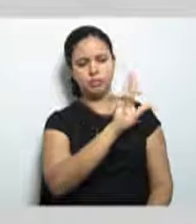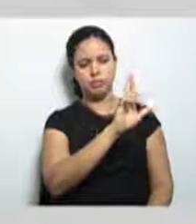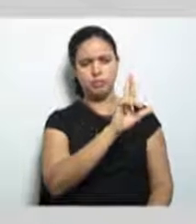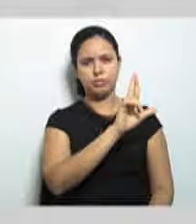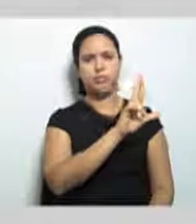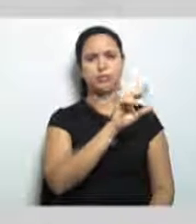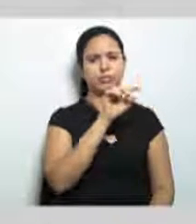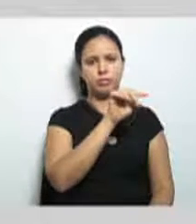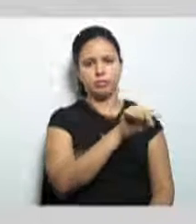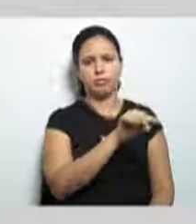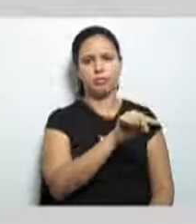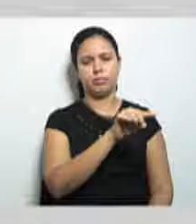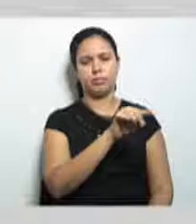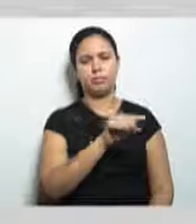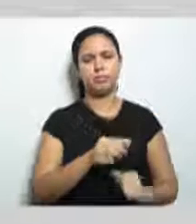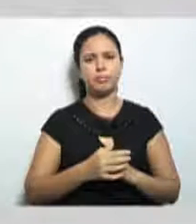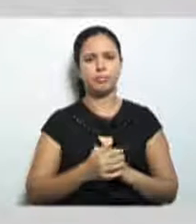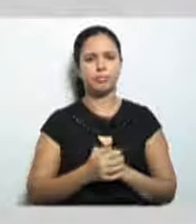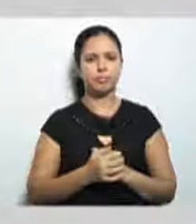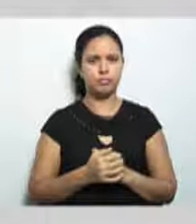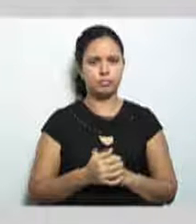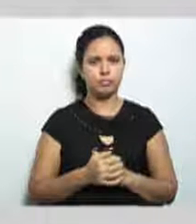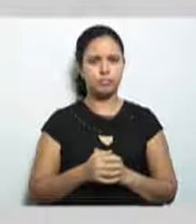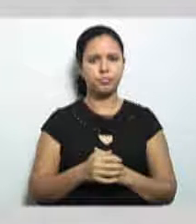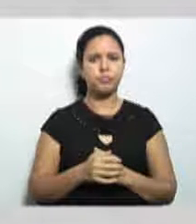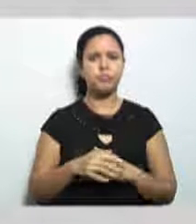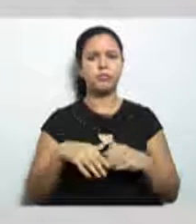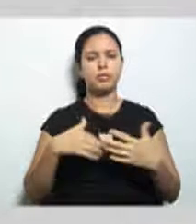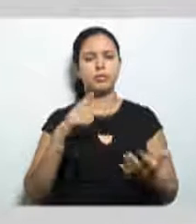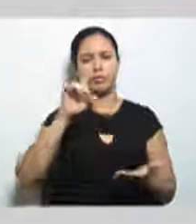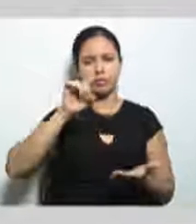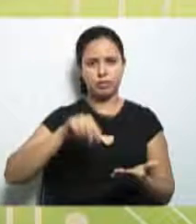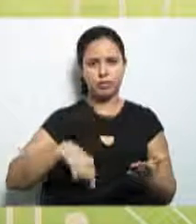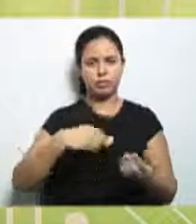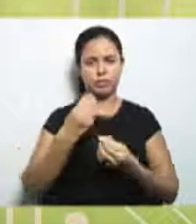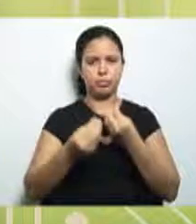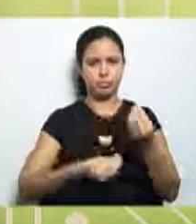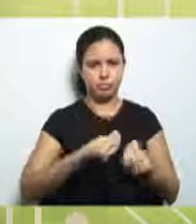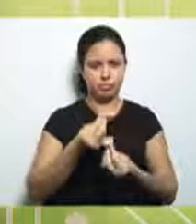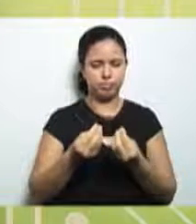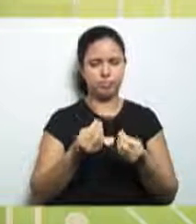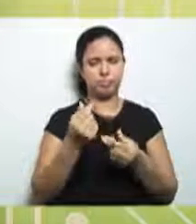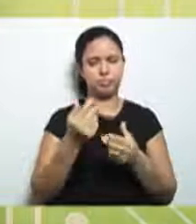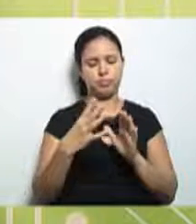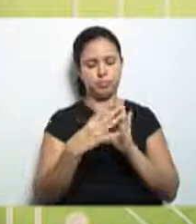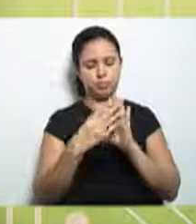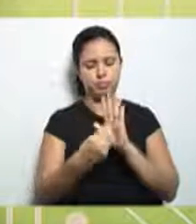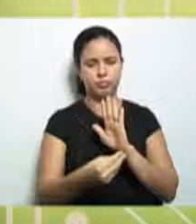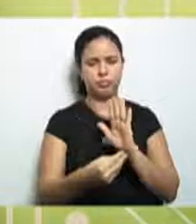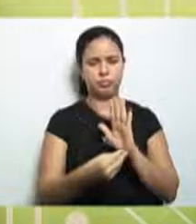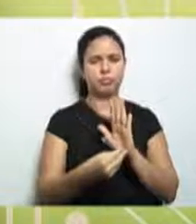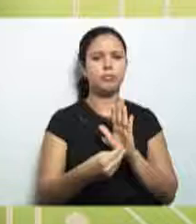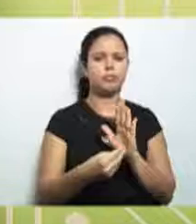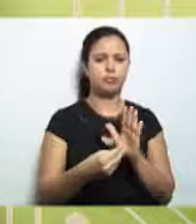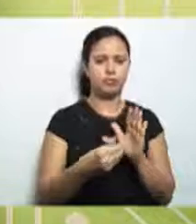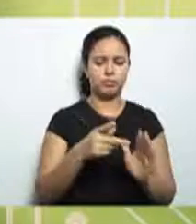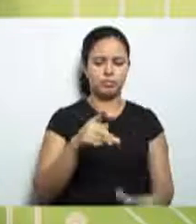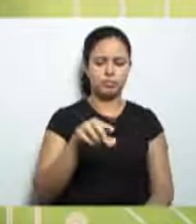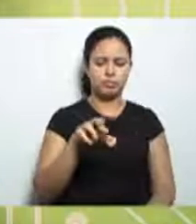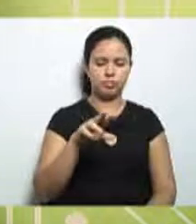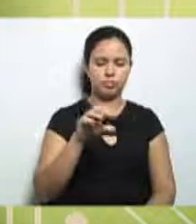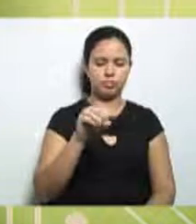de produção, né? Então, essa é a forma como o modo de produção capitalista